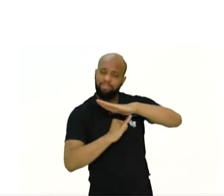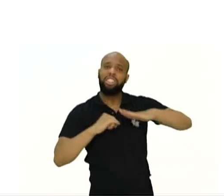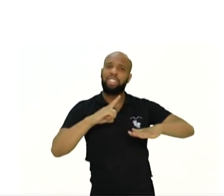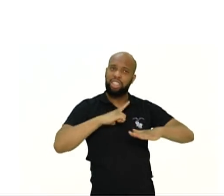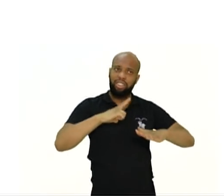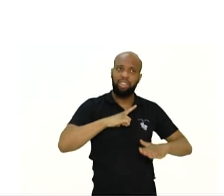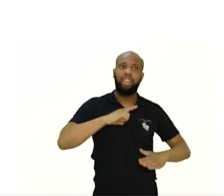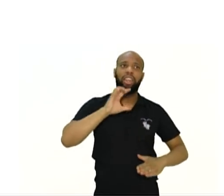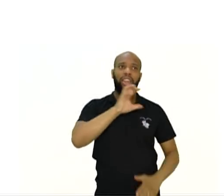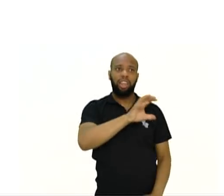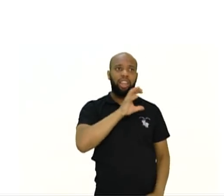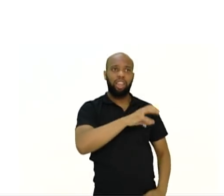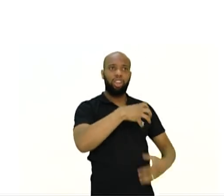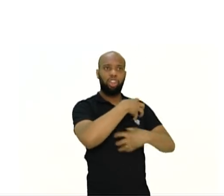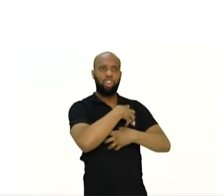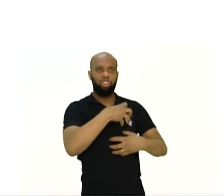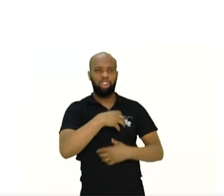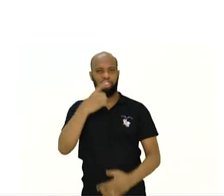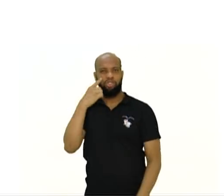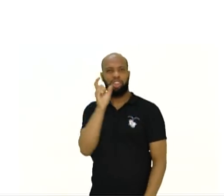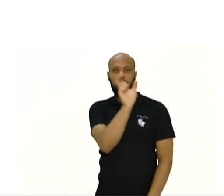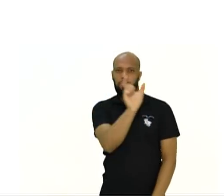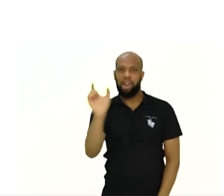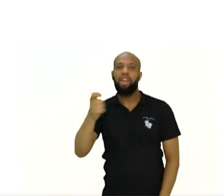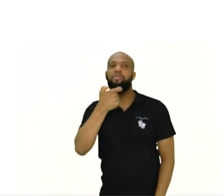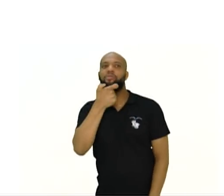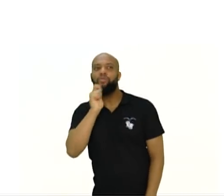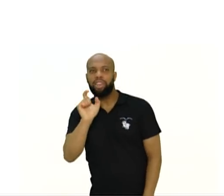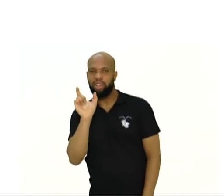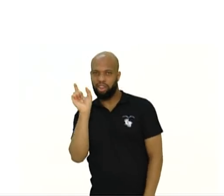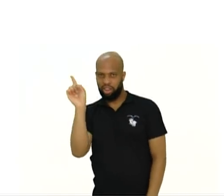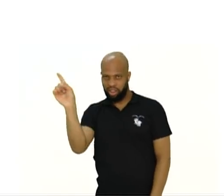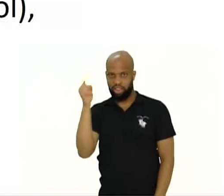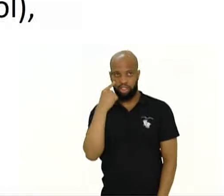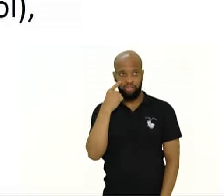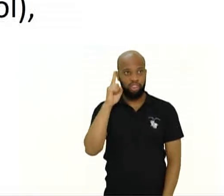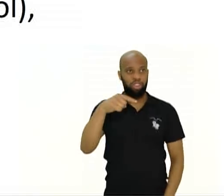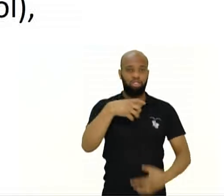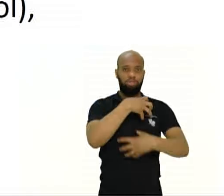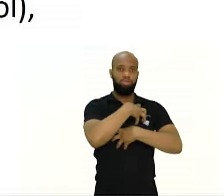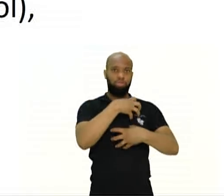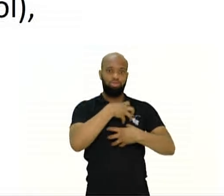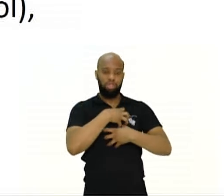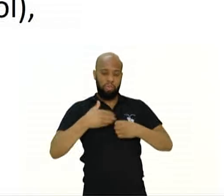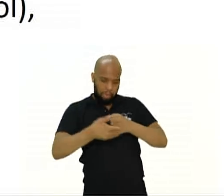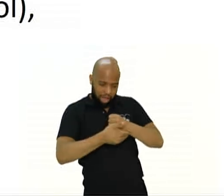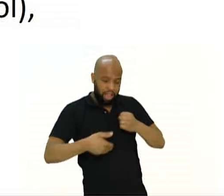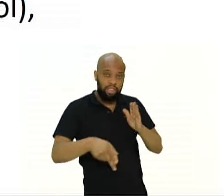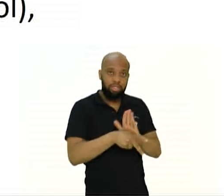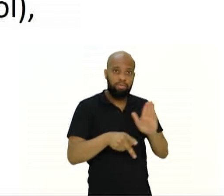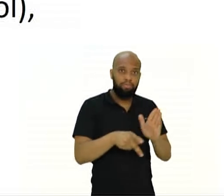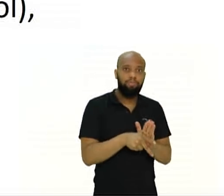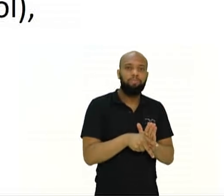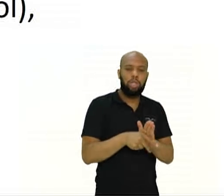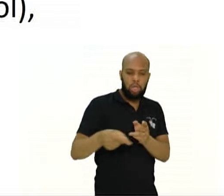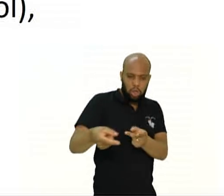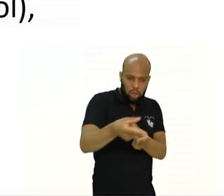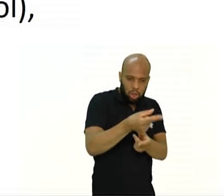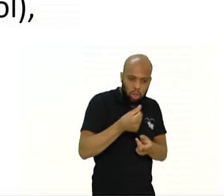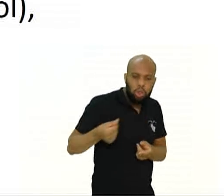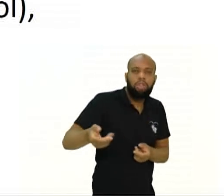aquela região de Manufacturing Belt, que é o cinturão das manufaturas, mas esse cinturão